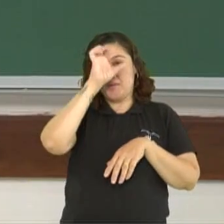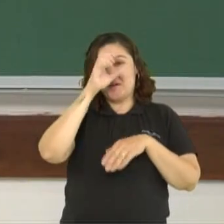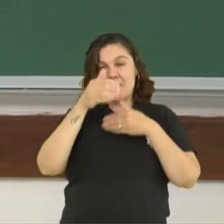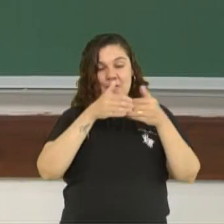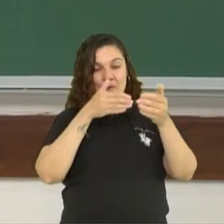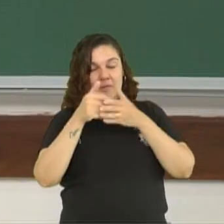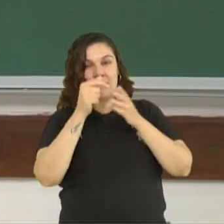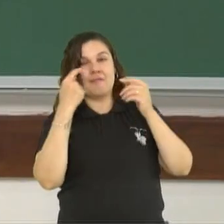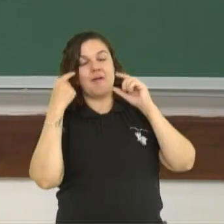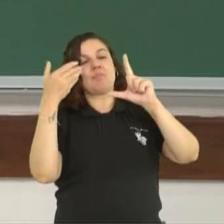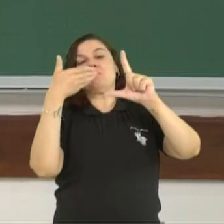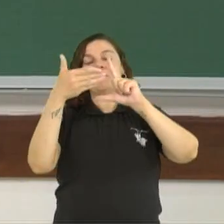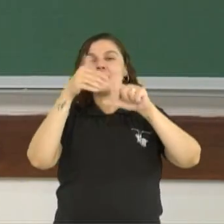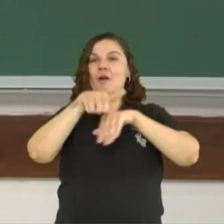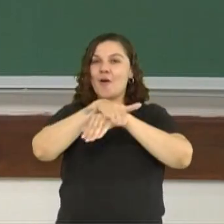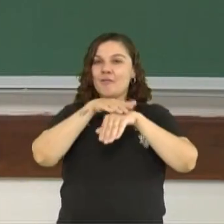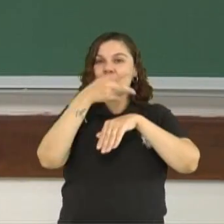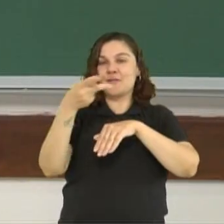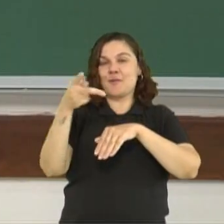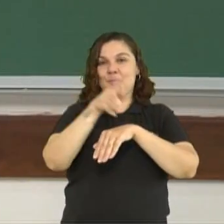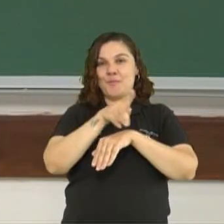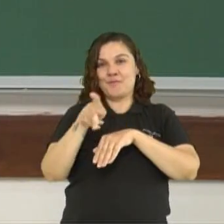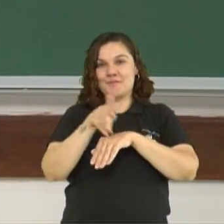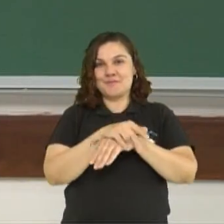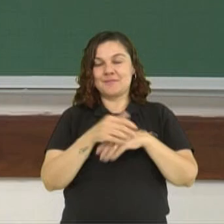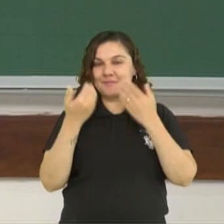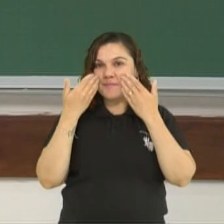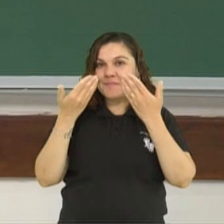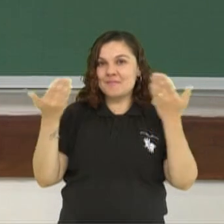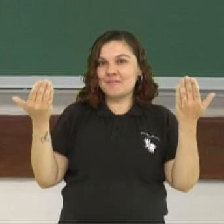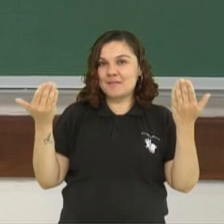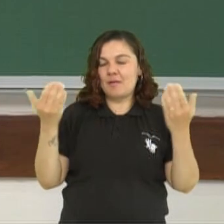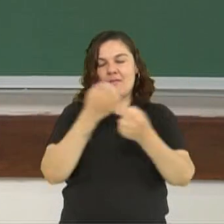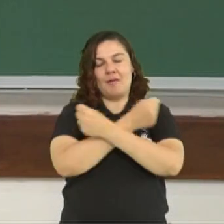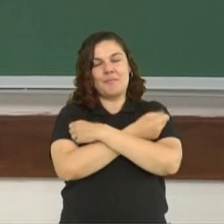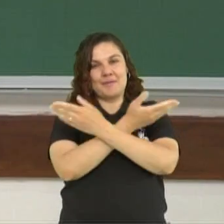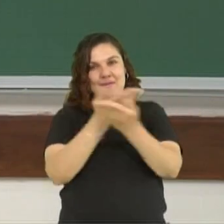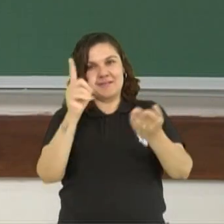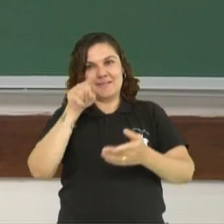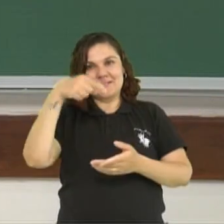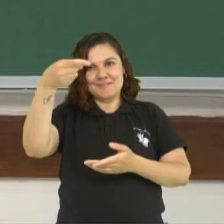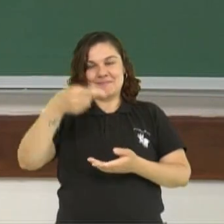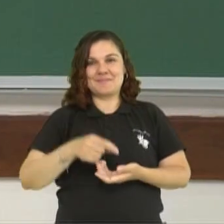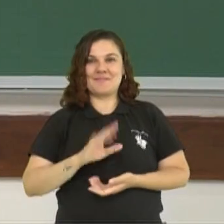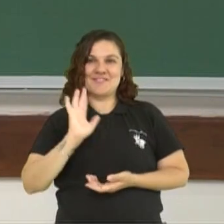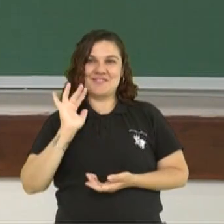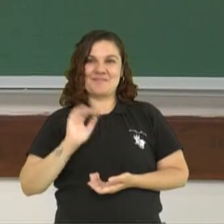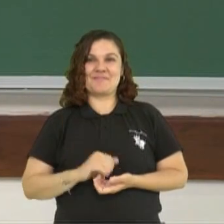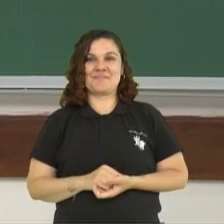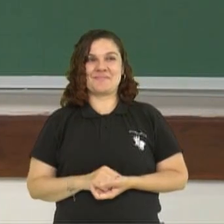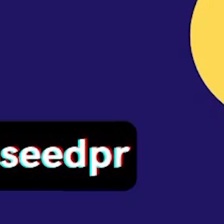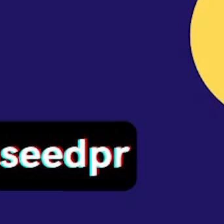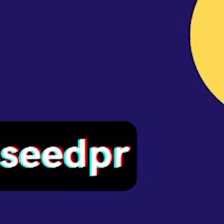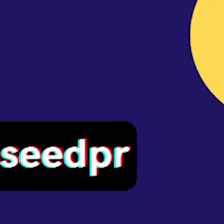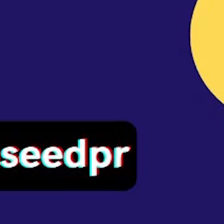lá no mural para o teu professor, só perguntar. E estamos à disposição de vocês, tá bom? Um grande abraço, até a próxima aula. Até!